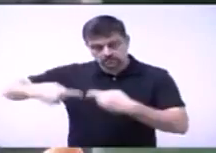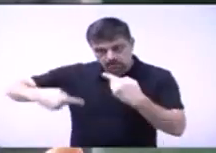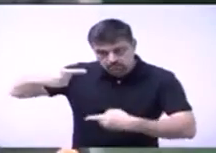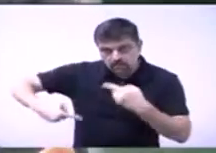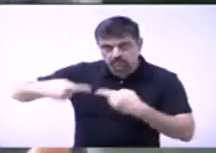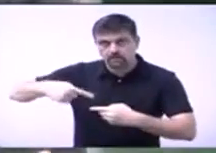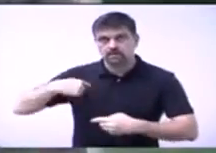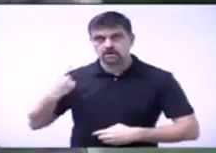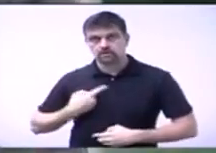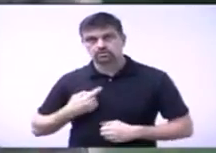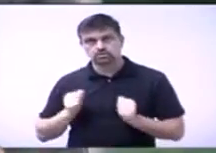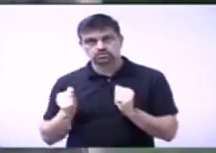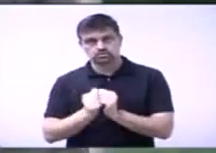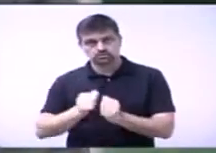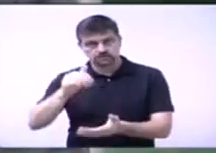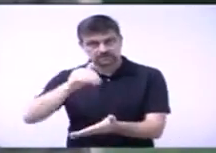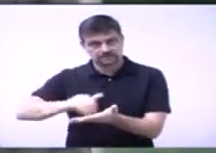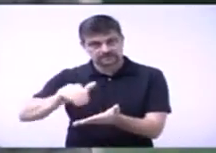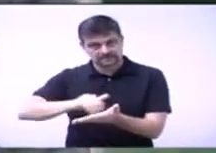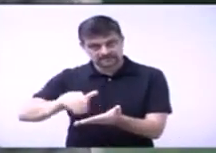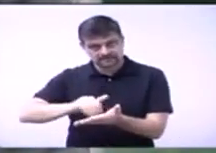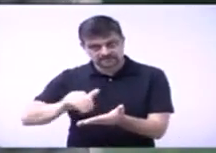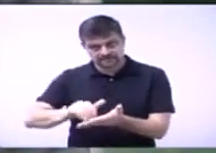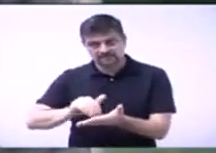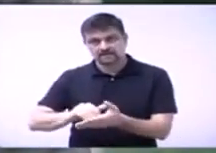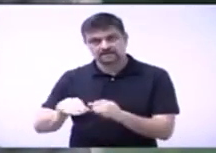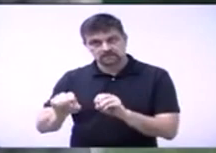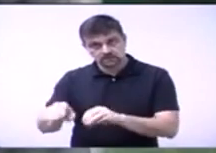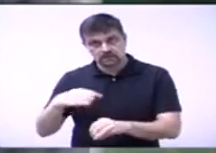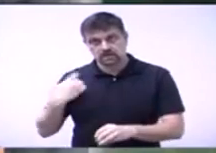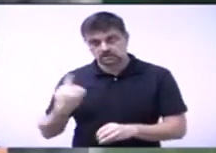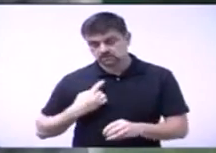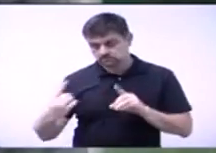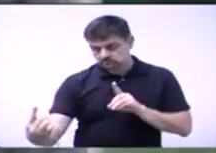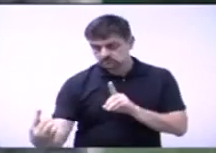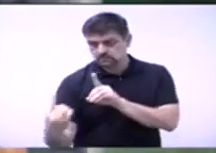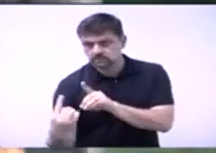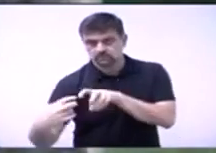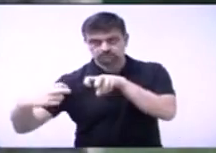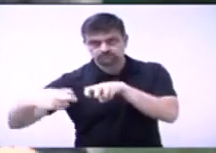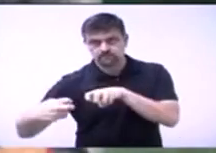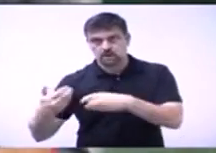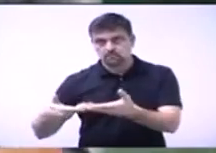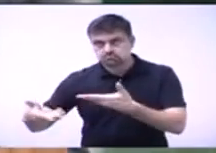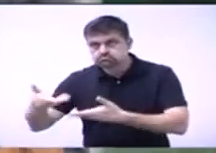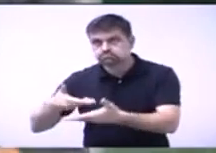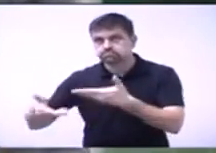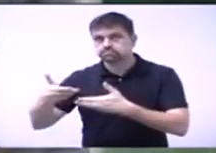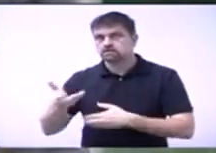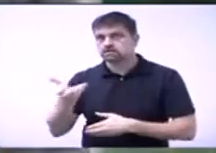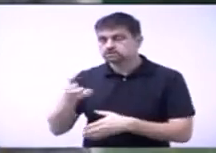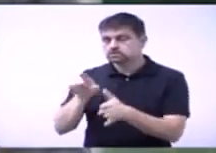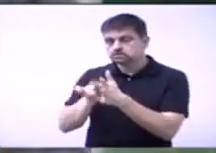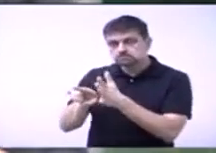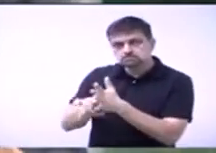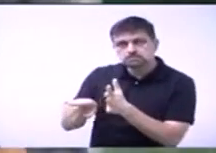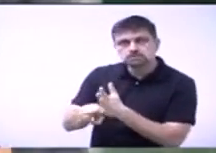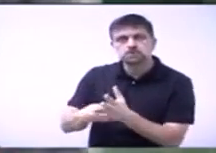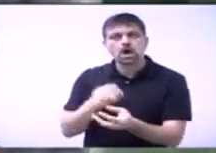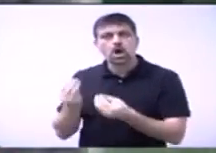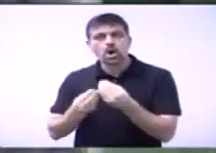nós, e já estivemos com a secretária de Educação, para tentar resolver por desvio de função, problema